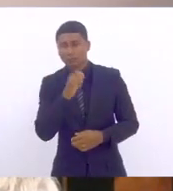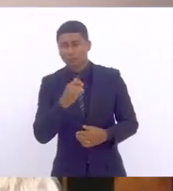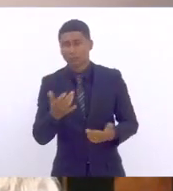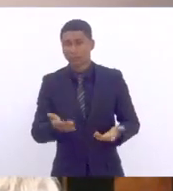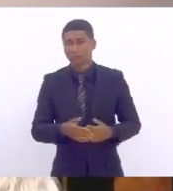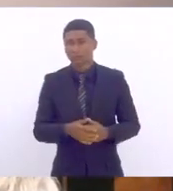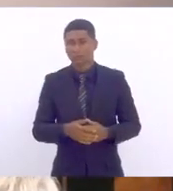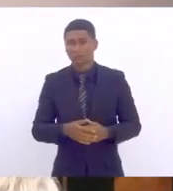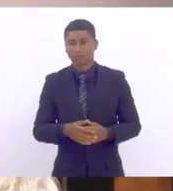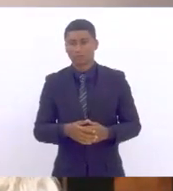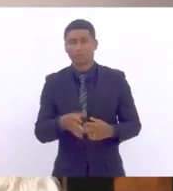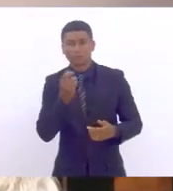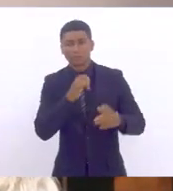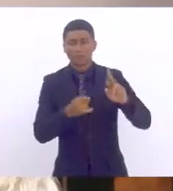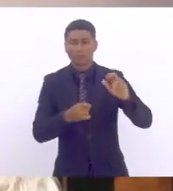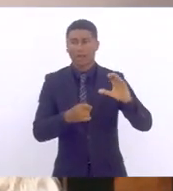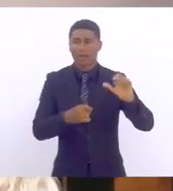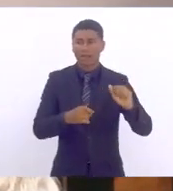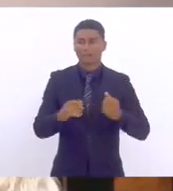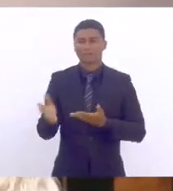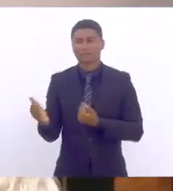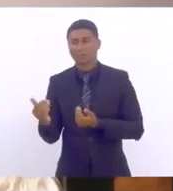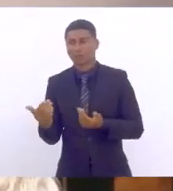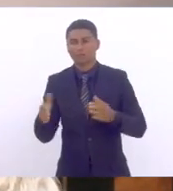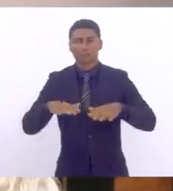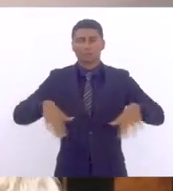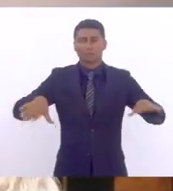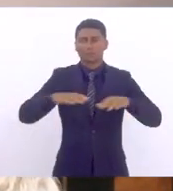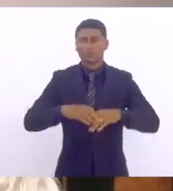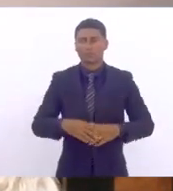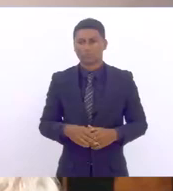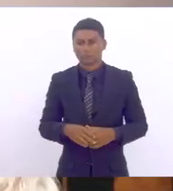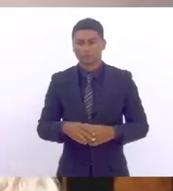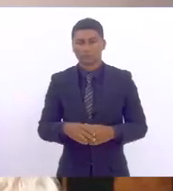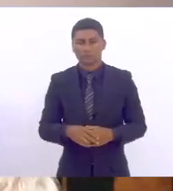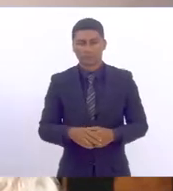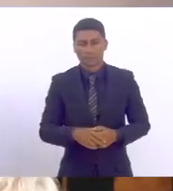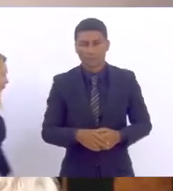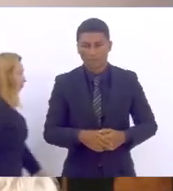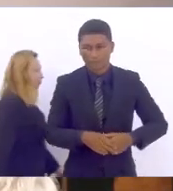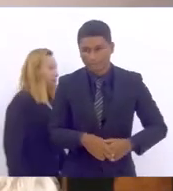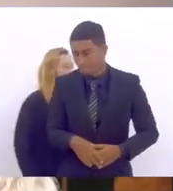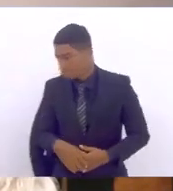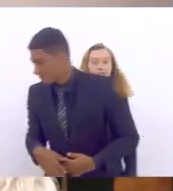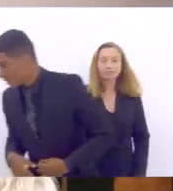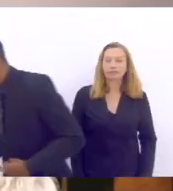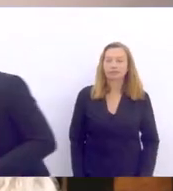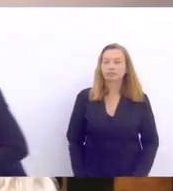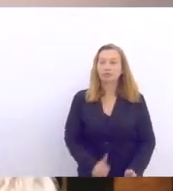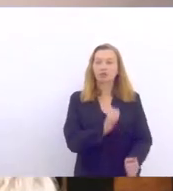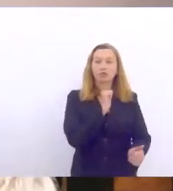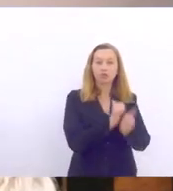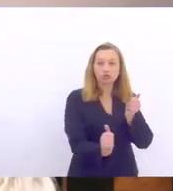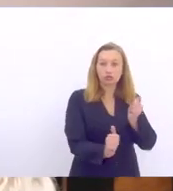o Flamengo com a Raça, com a Jovem, com a Urubuzada. E assim, é assim que o futebol